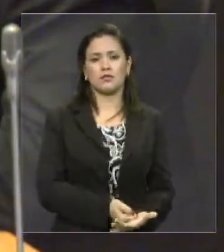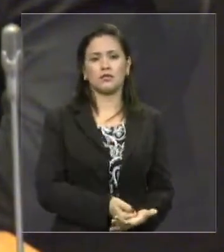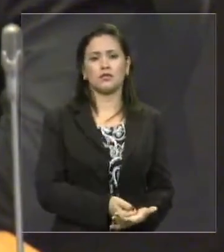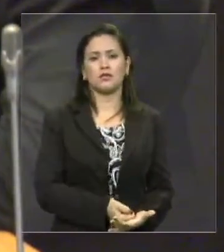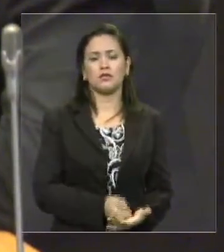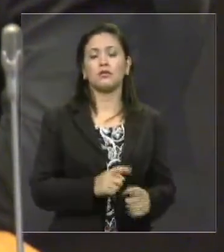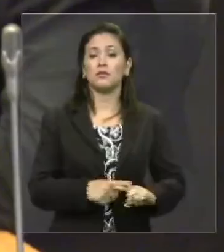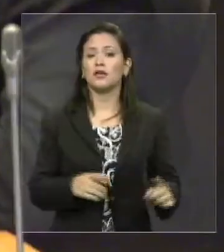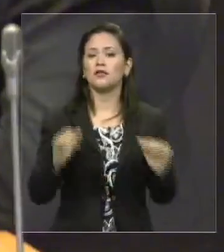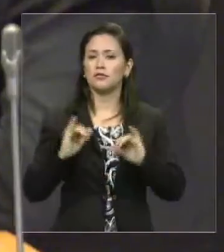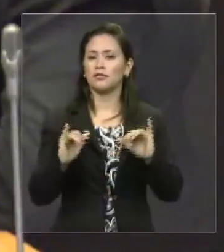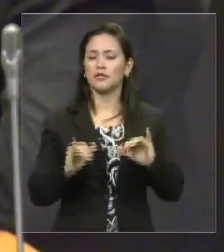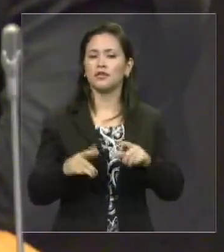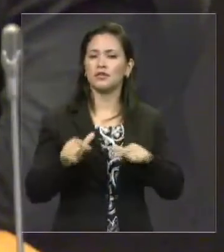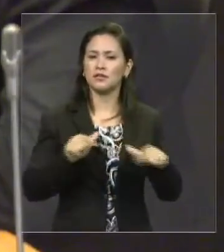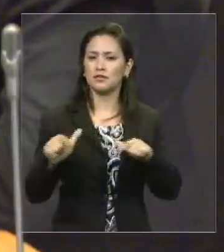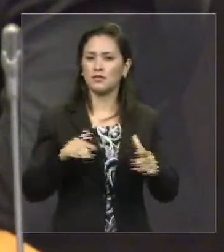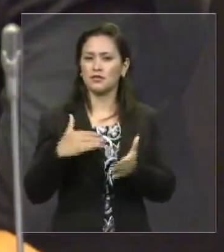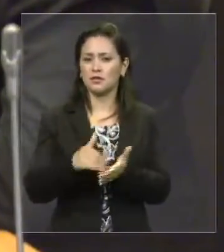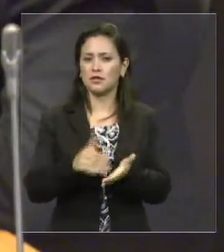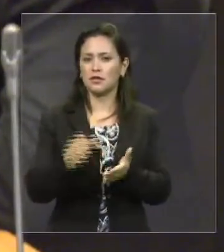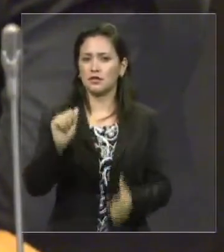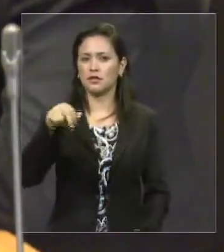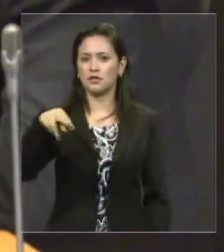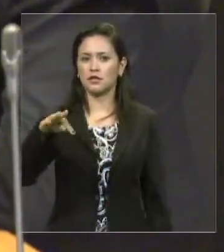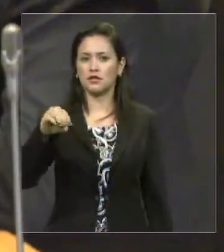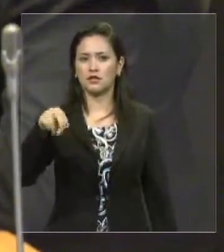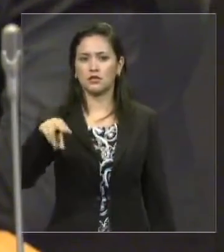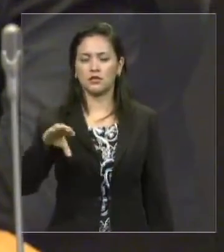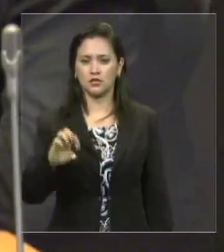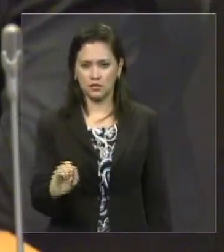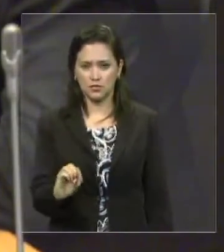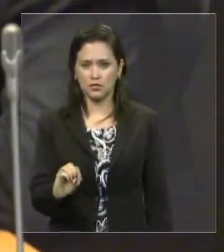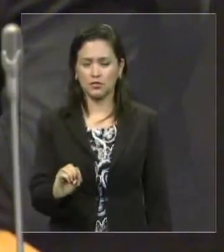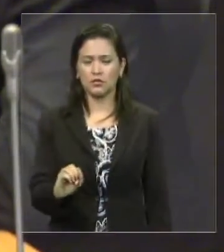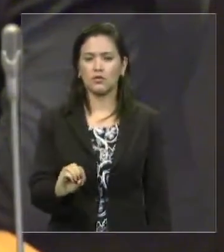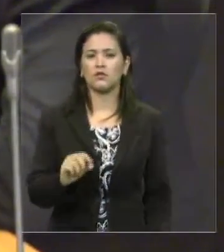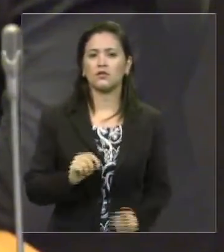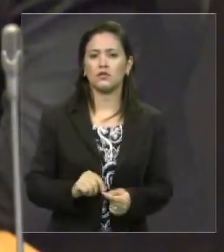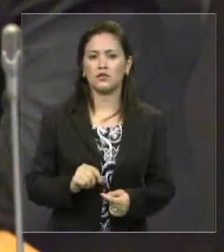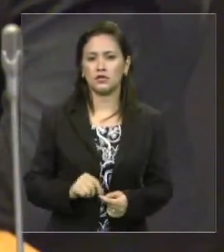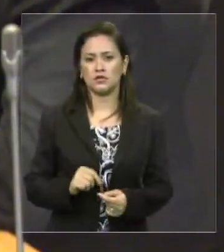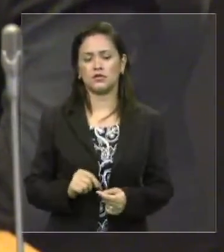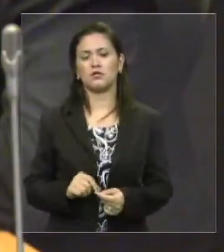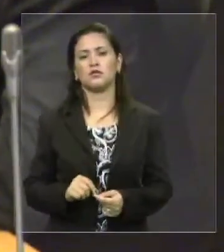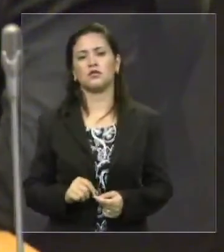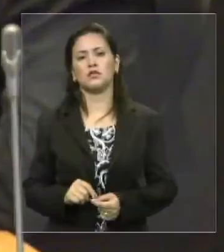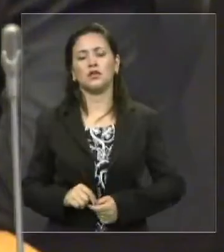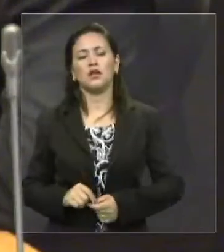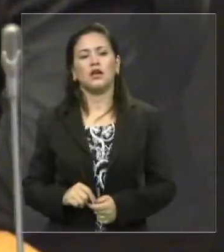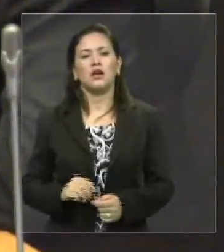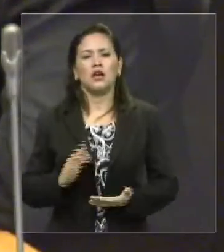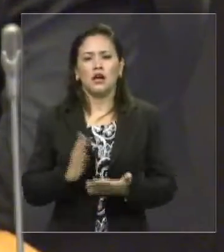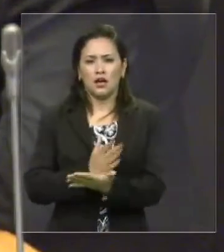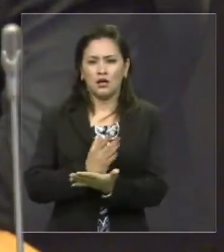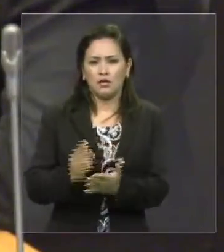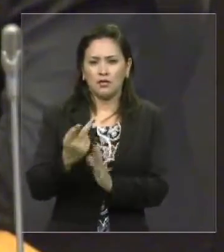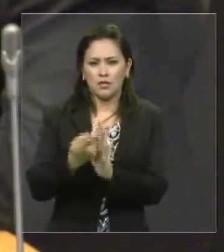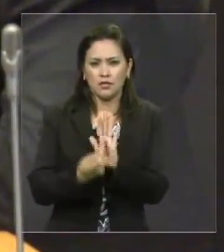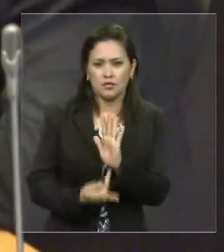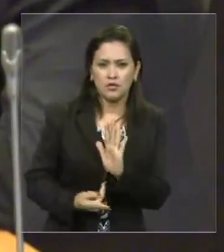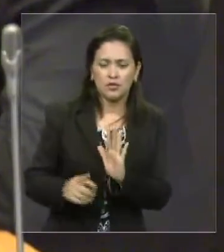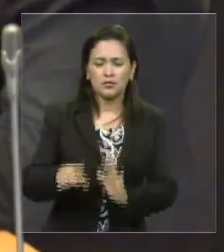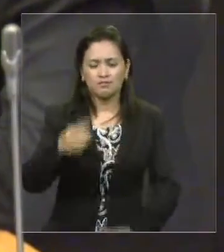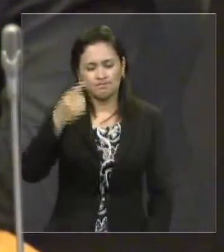o grande trabalho que o secretário Antônio tem feito com relação a essas intervenções, que eu sei que muito desses projetos, inclusive, sai daquela cabeça